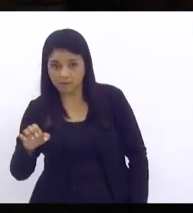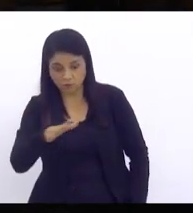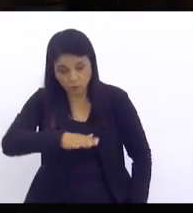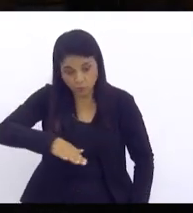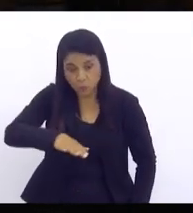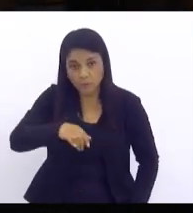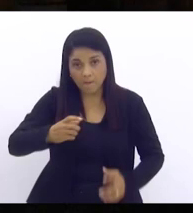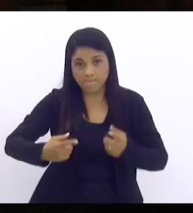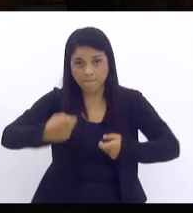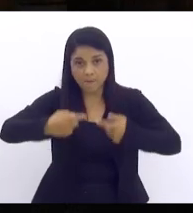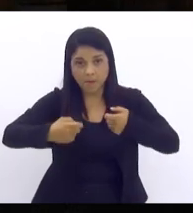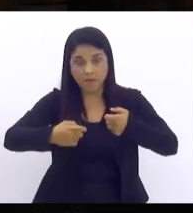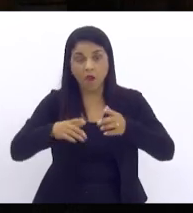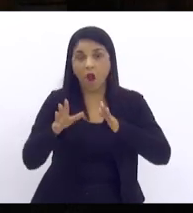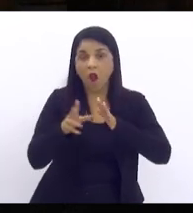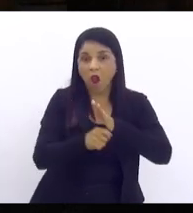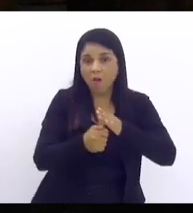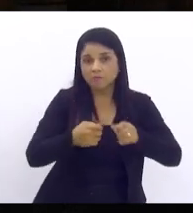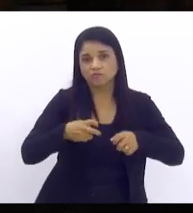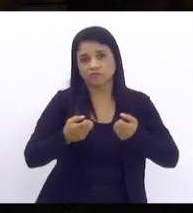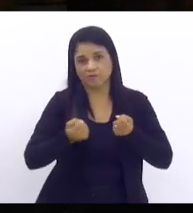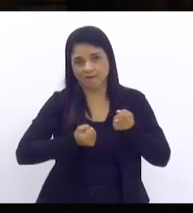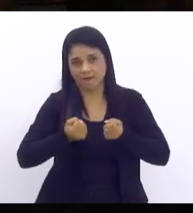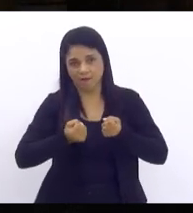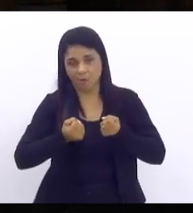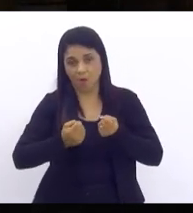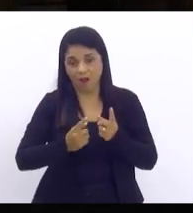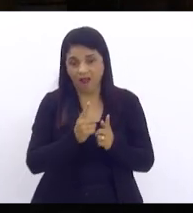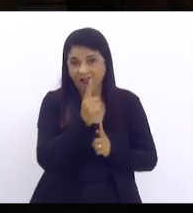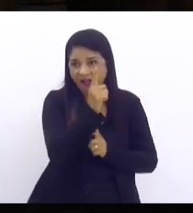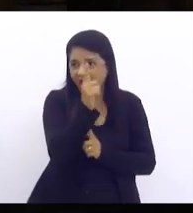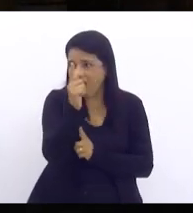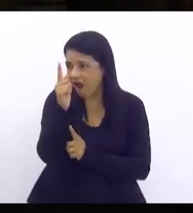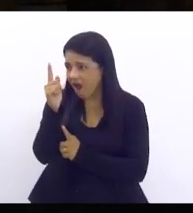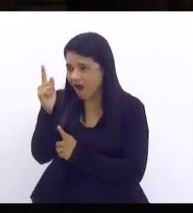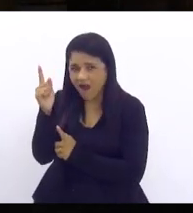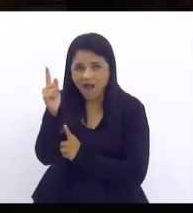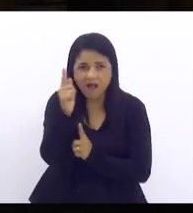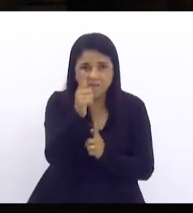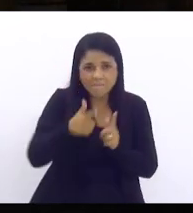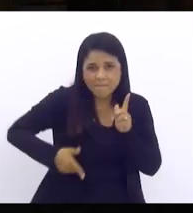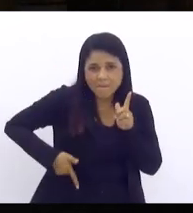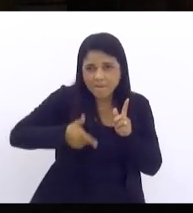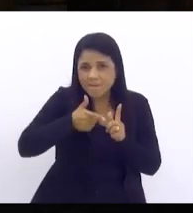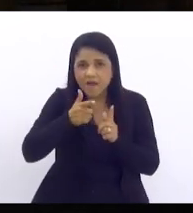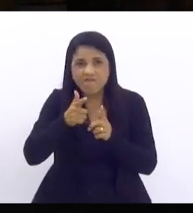armamentos inúmeros. E um me chamou muita atenção.